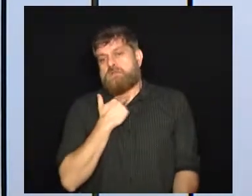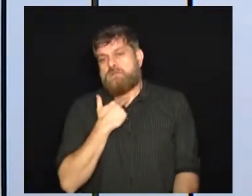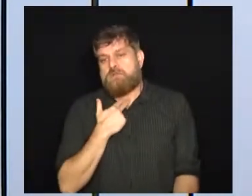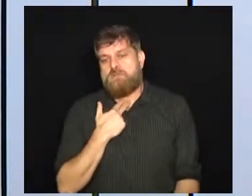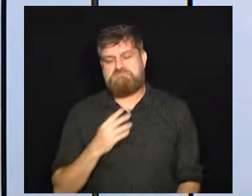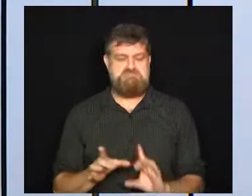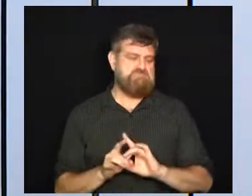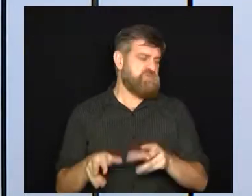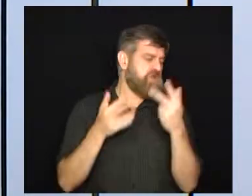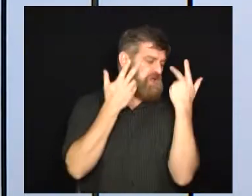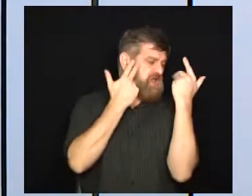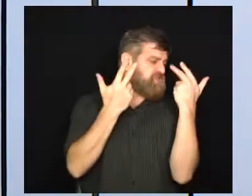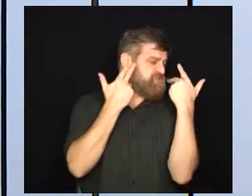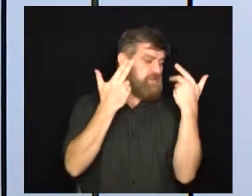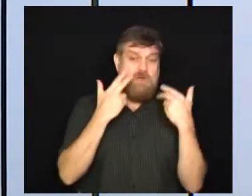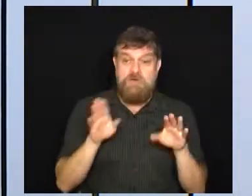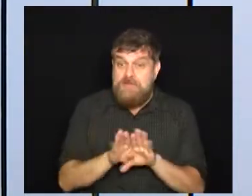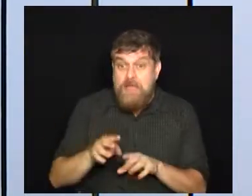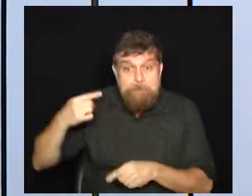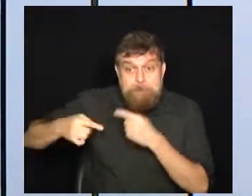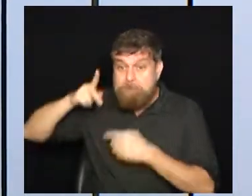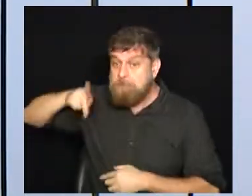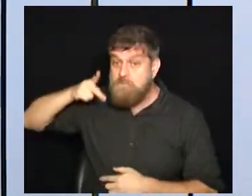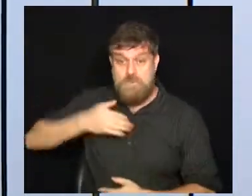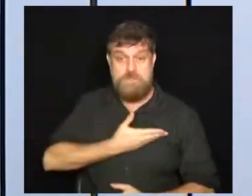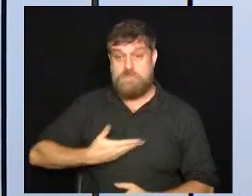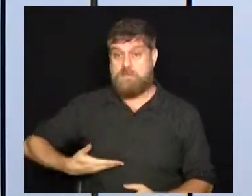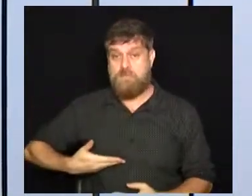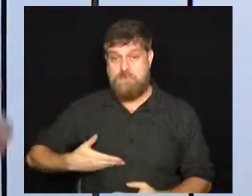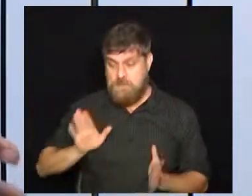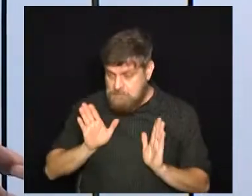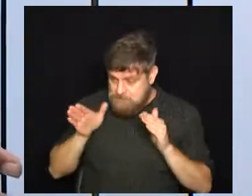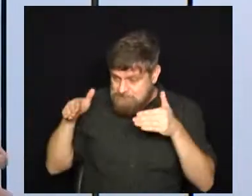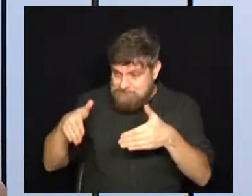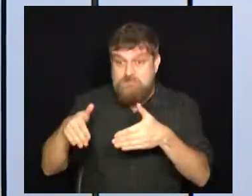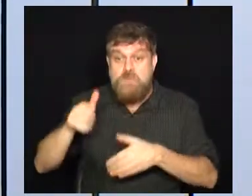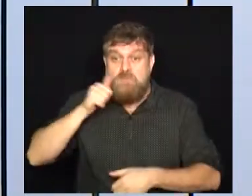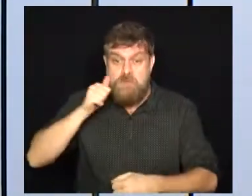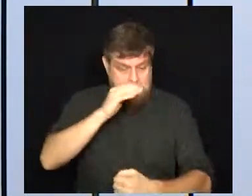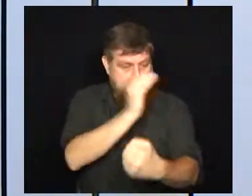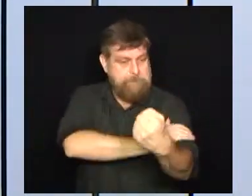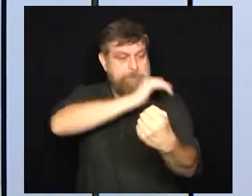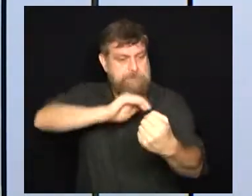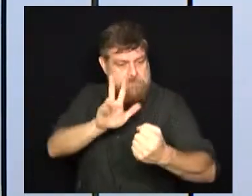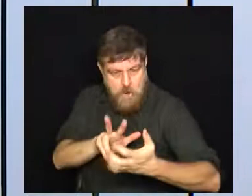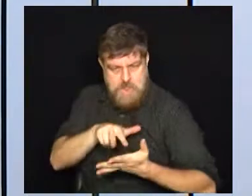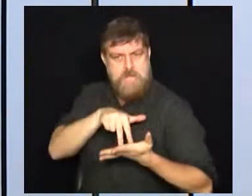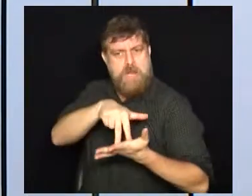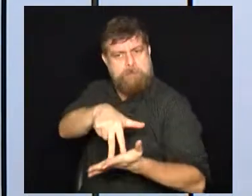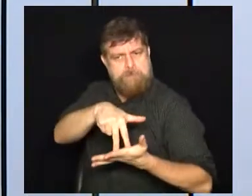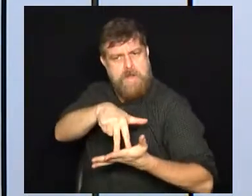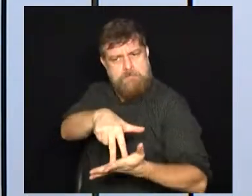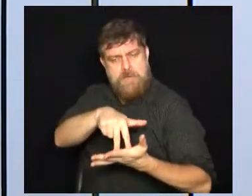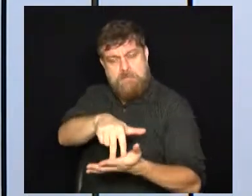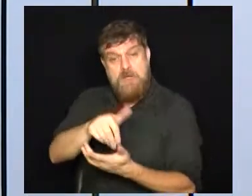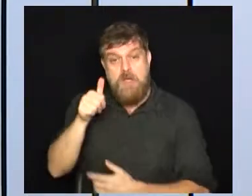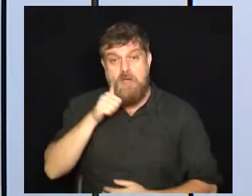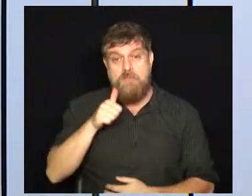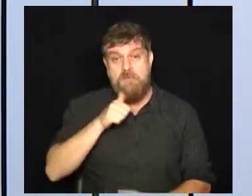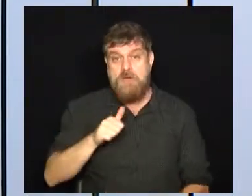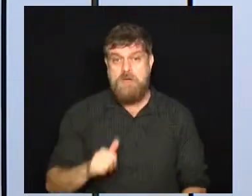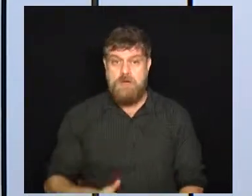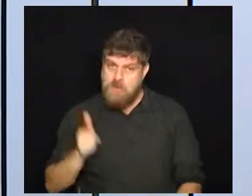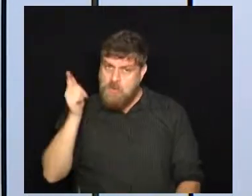mão das políticas públicas que empoderem as mulheres, particularmente, para que ela possa ter